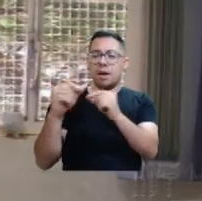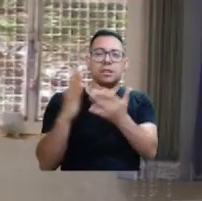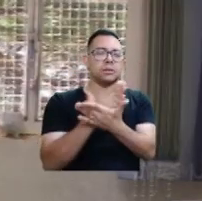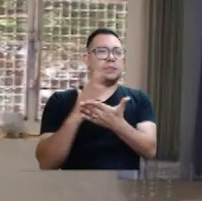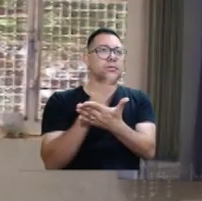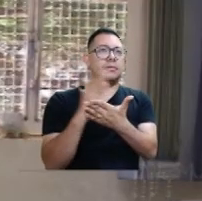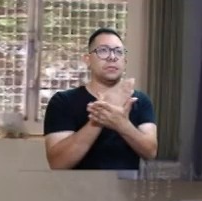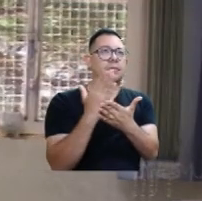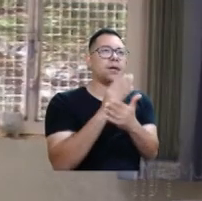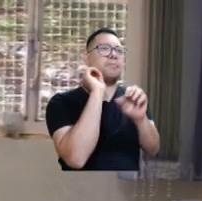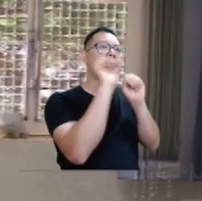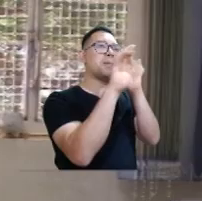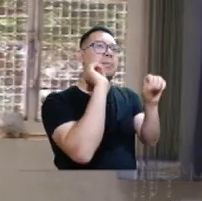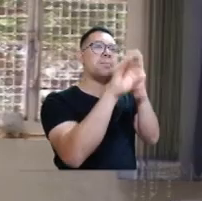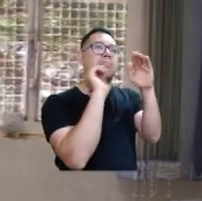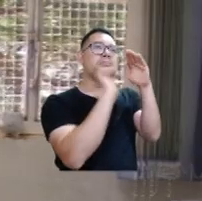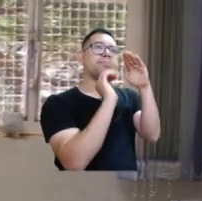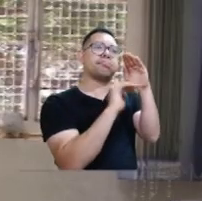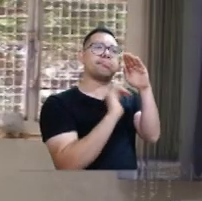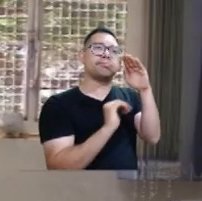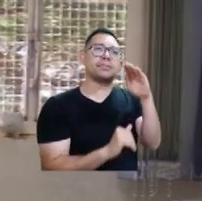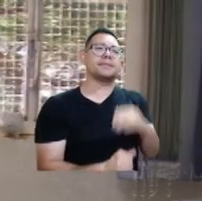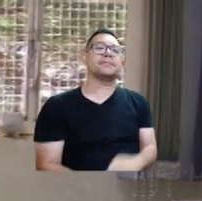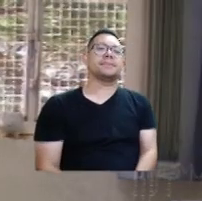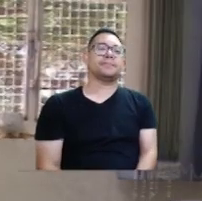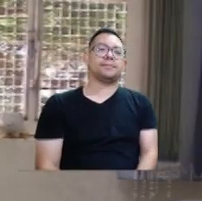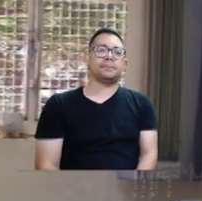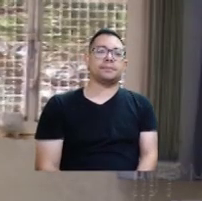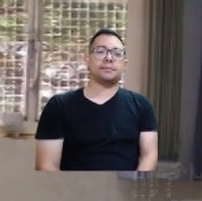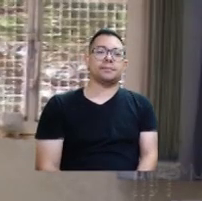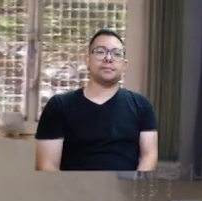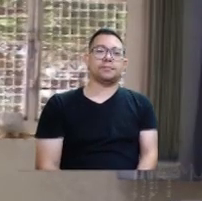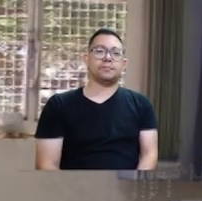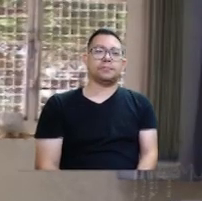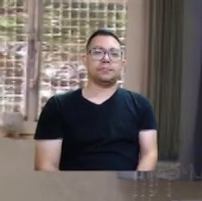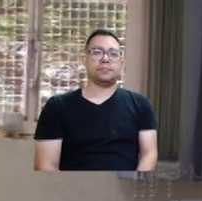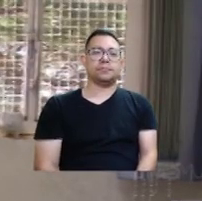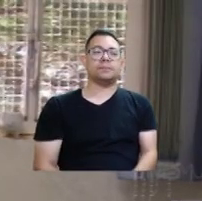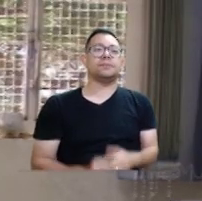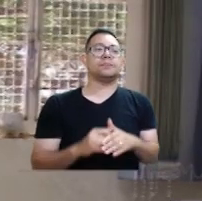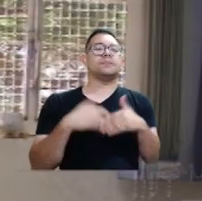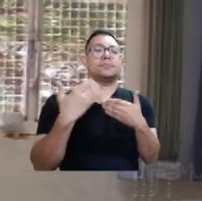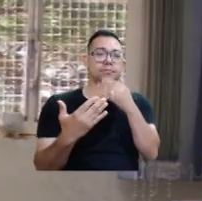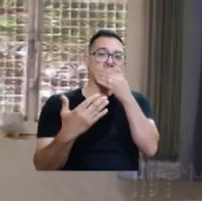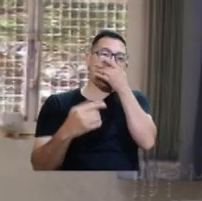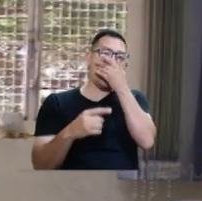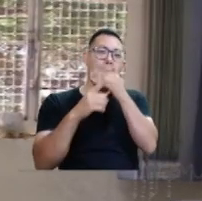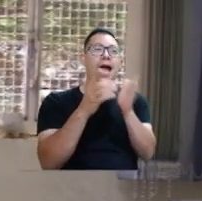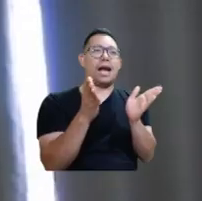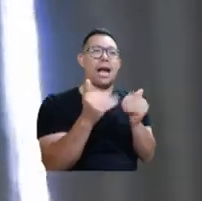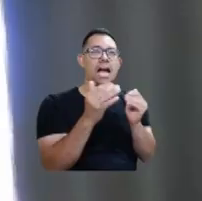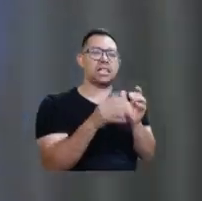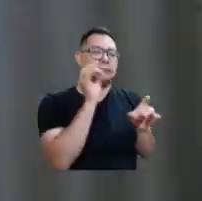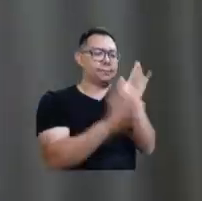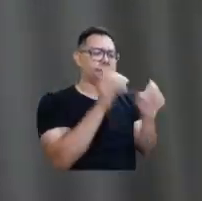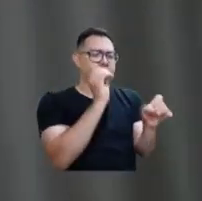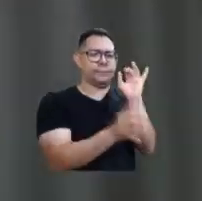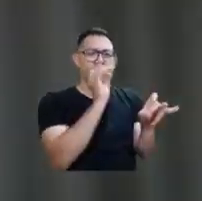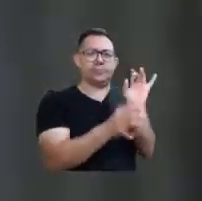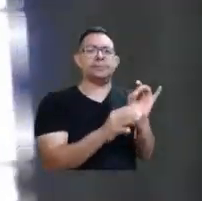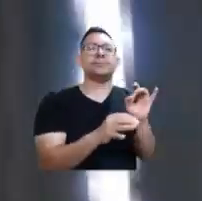eles consideram pertinente preservar como amostra, né, daquilo que a Gramofone já teve. Nesse momento a gente fez